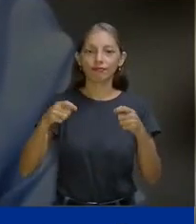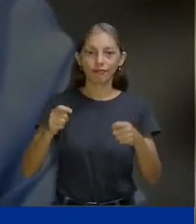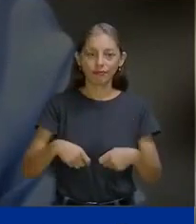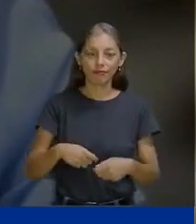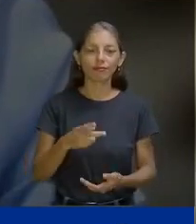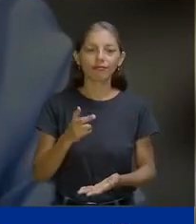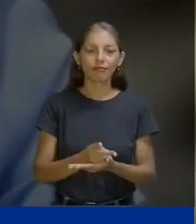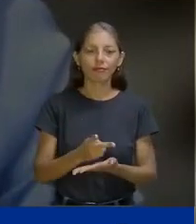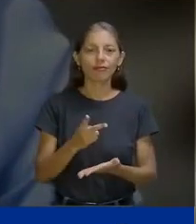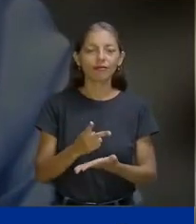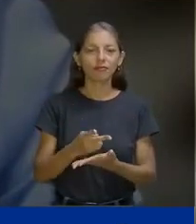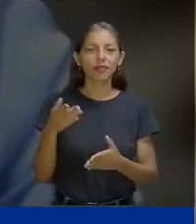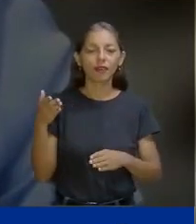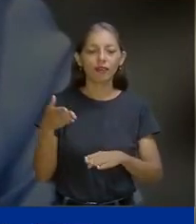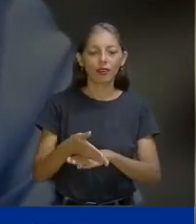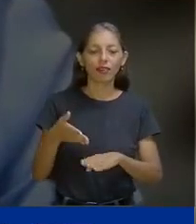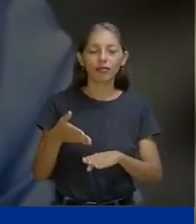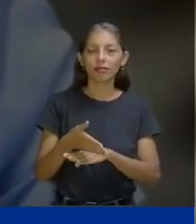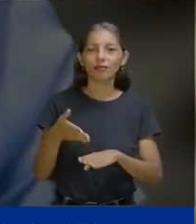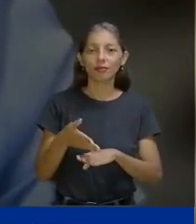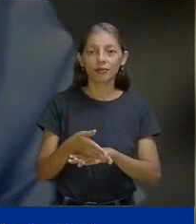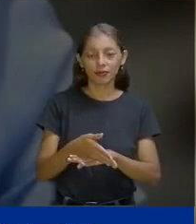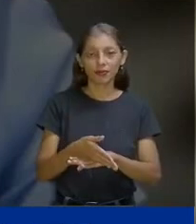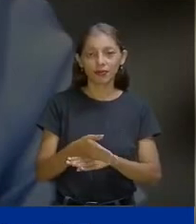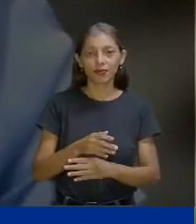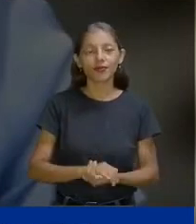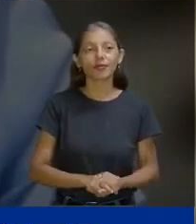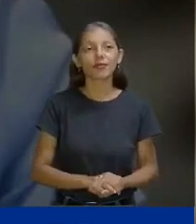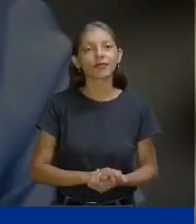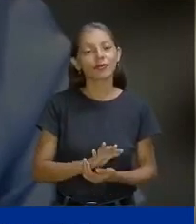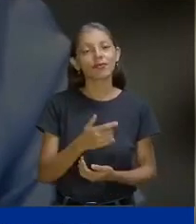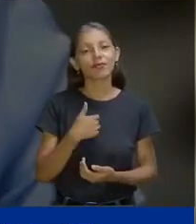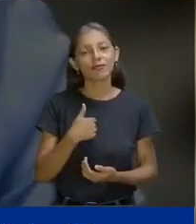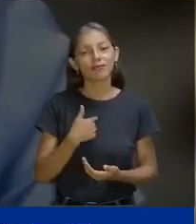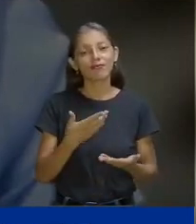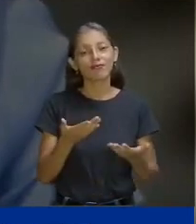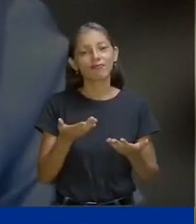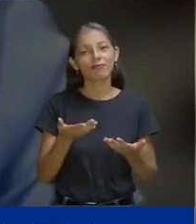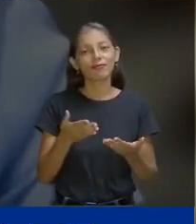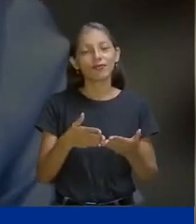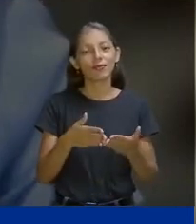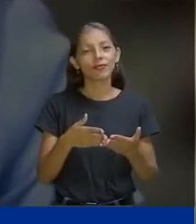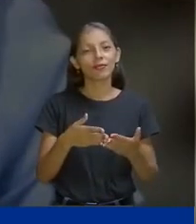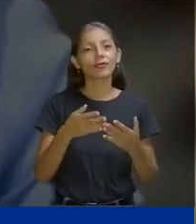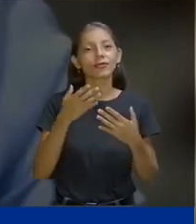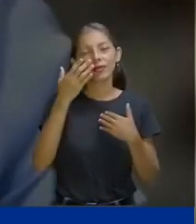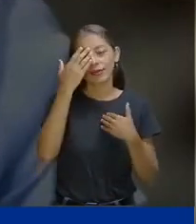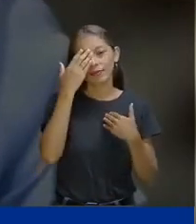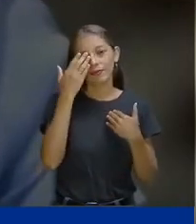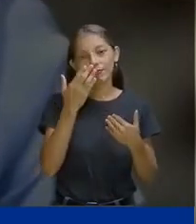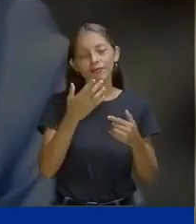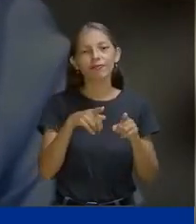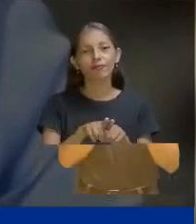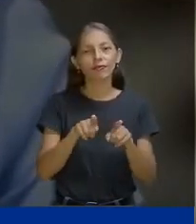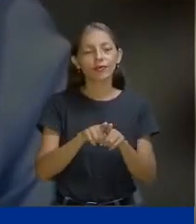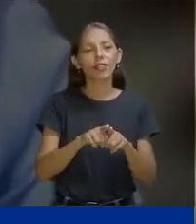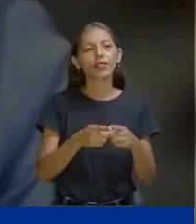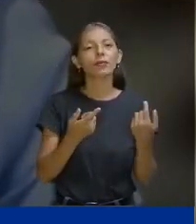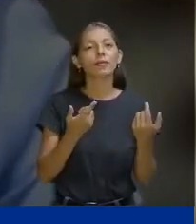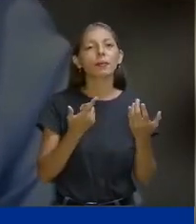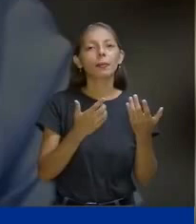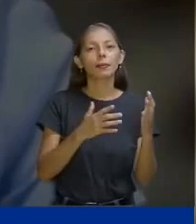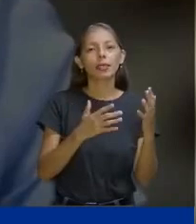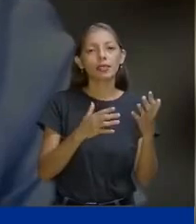Então, gostaria apenas de deixar registrado aqui justamente a iniciativa louvável do TRE nessa, em dar ênfase a